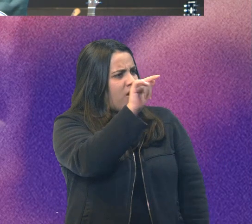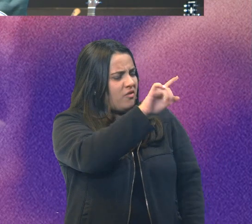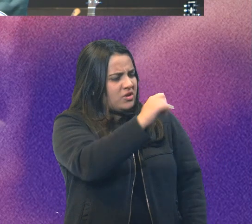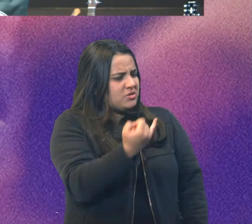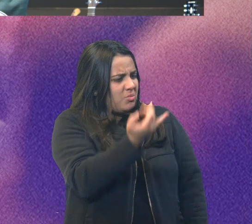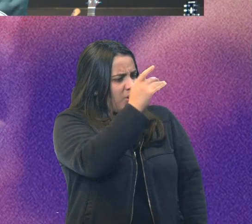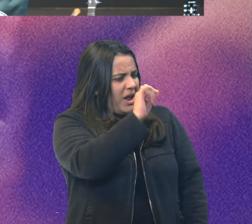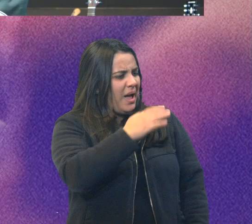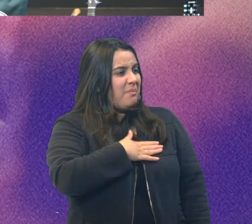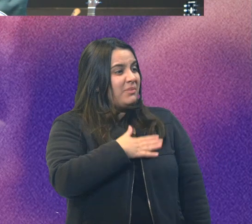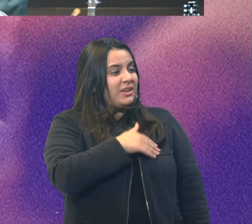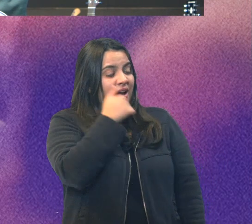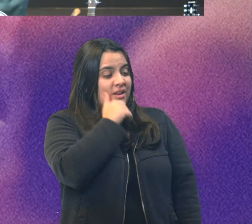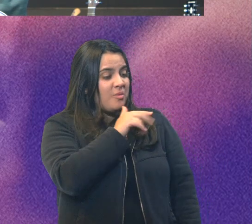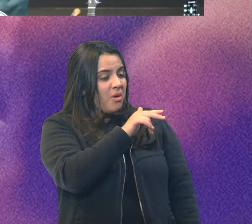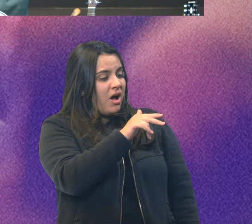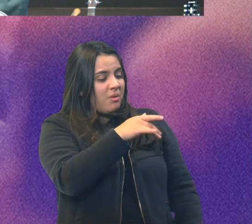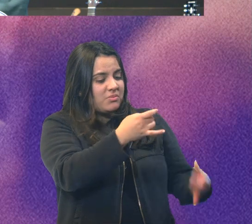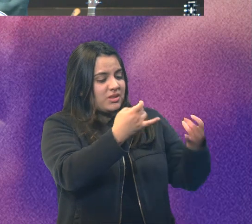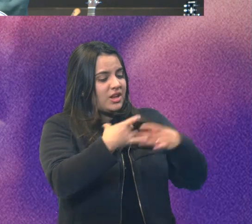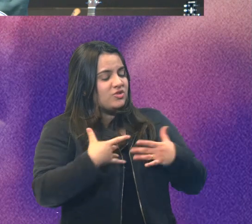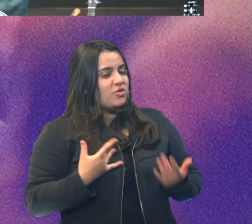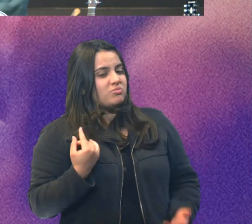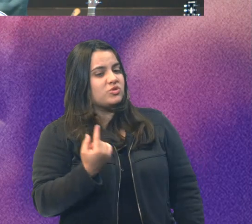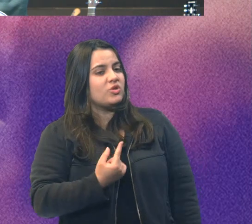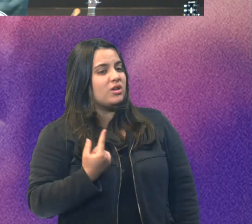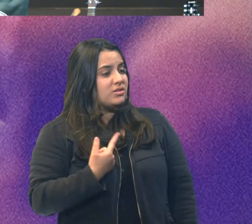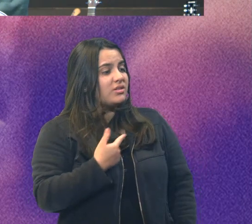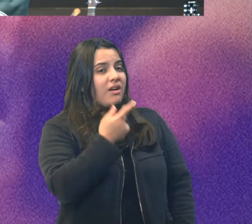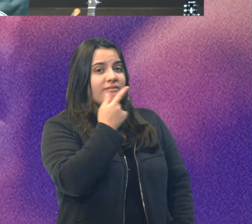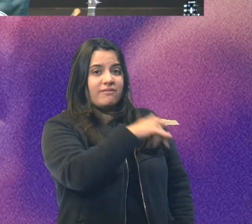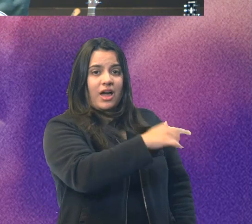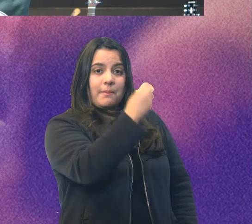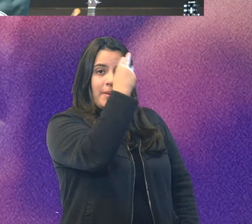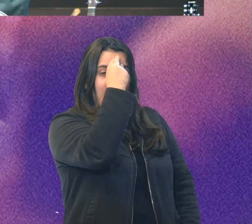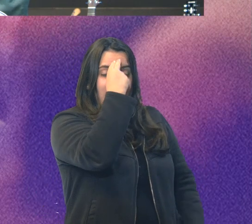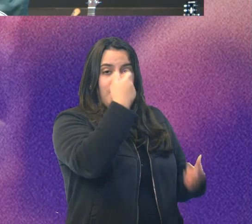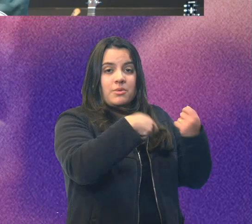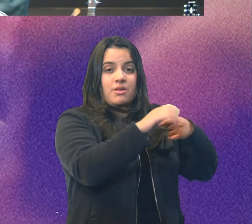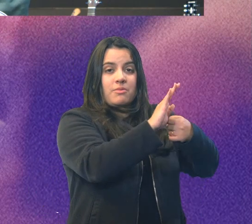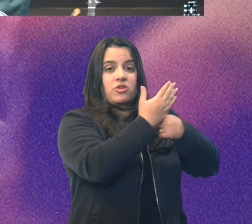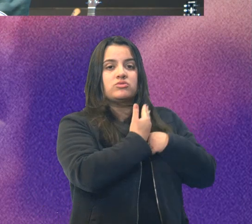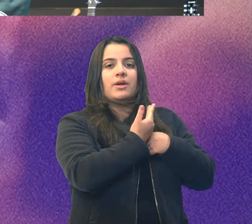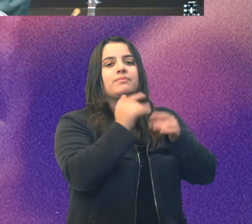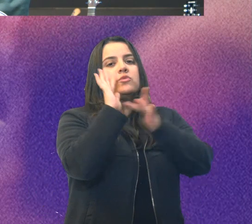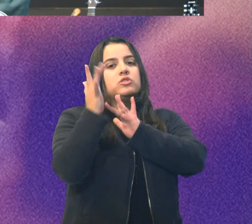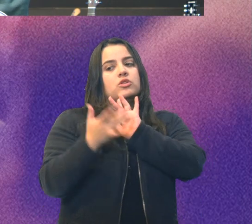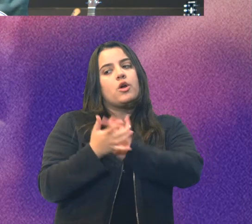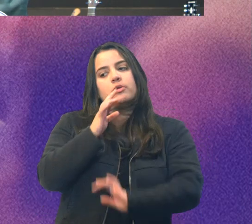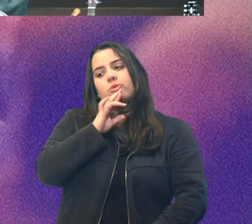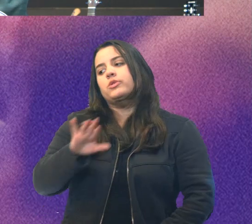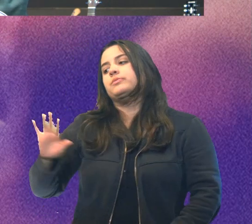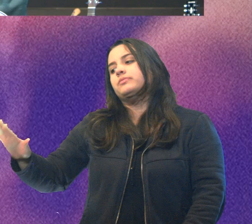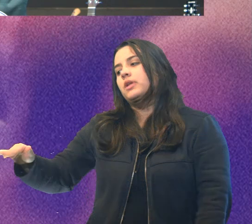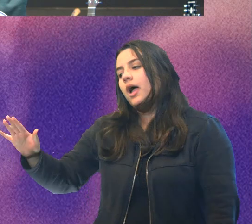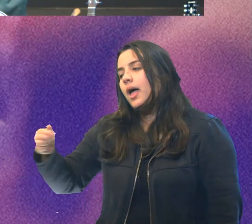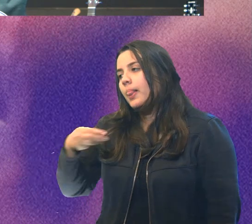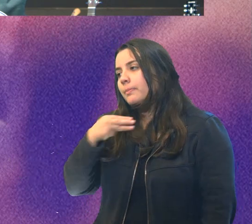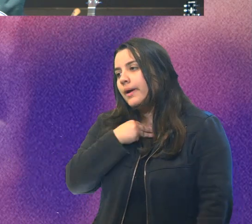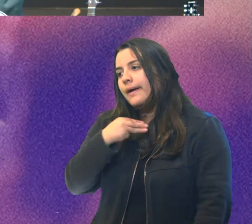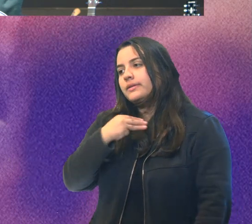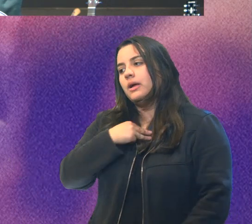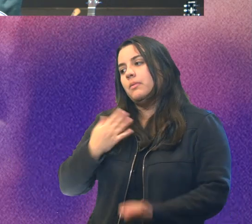com todo esse serviço? Diz a ela que me ajude. O Senhor respondeu: Marta, Marta, você